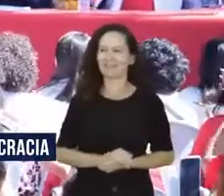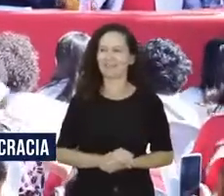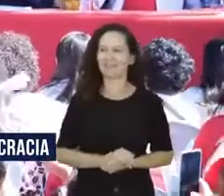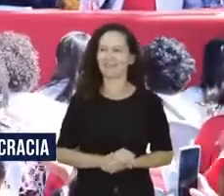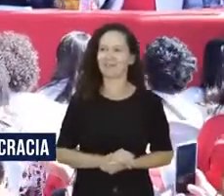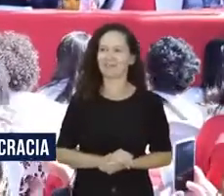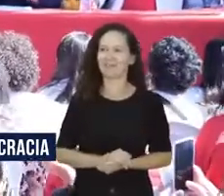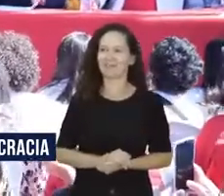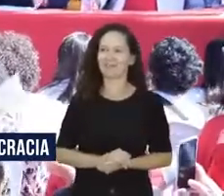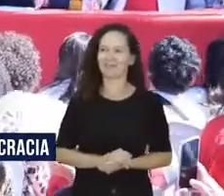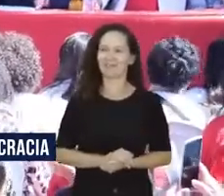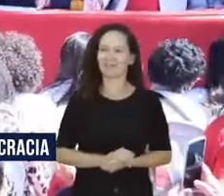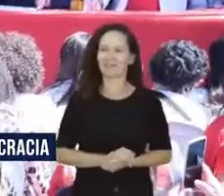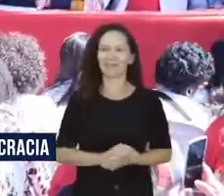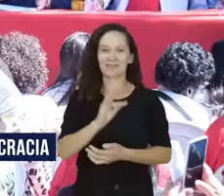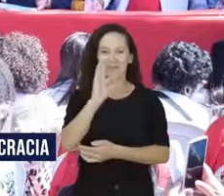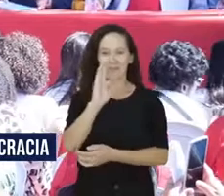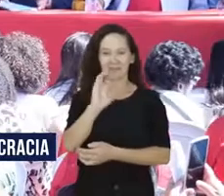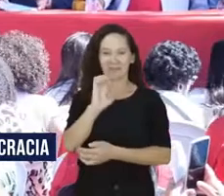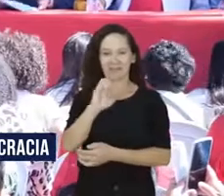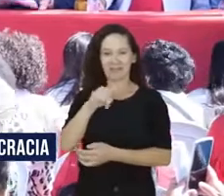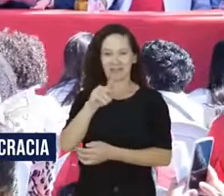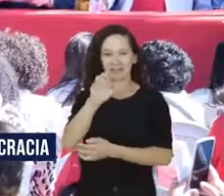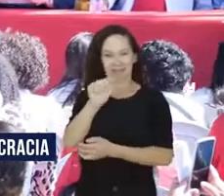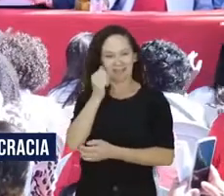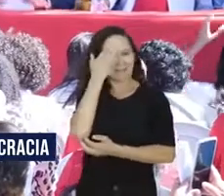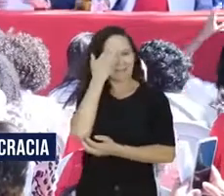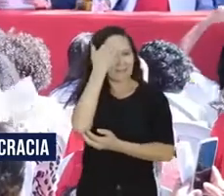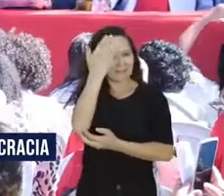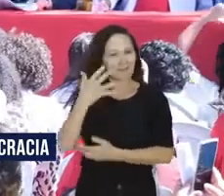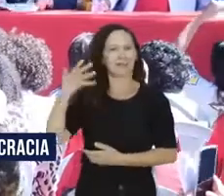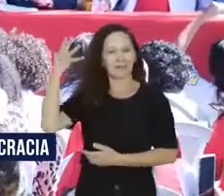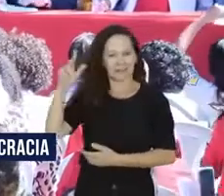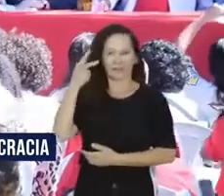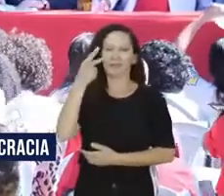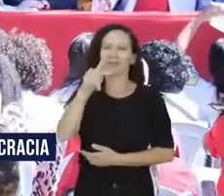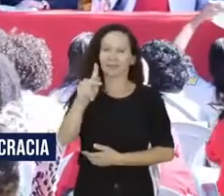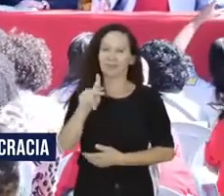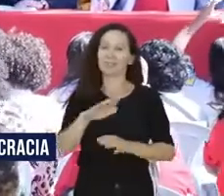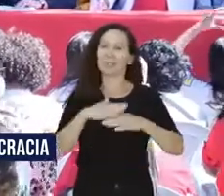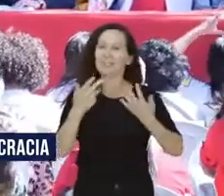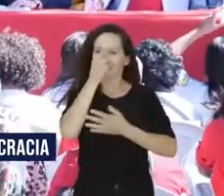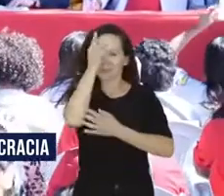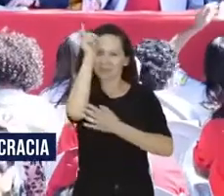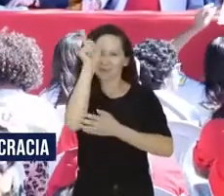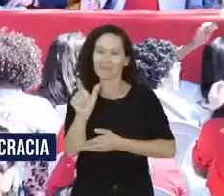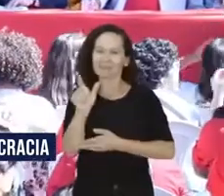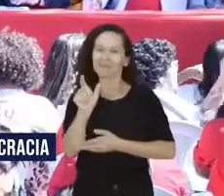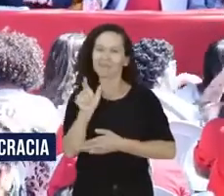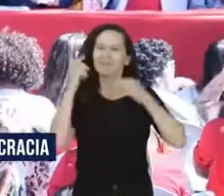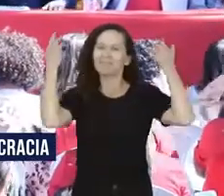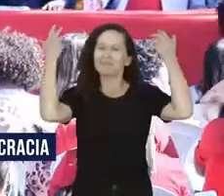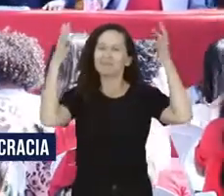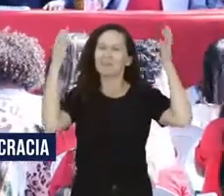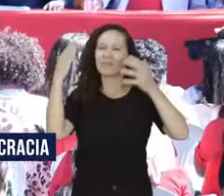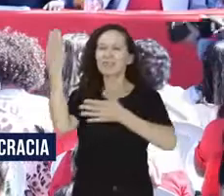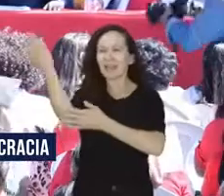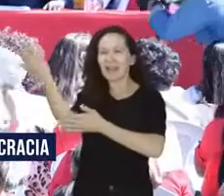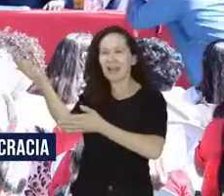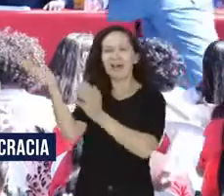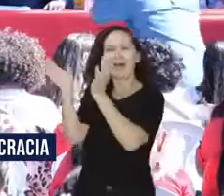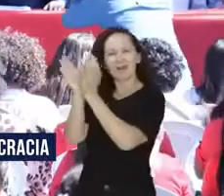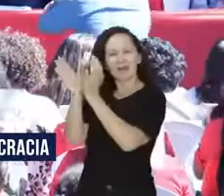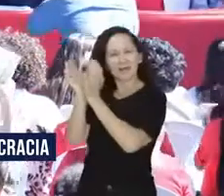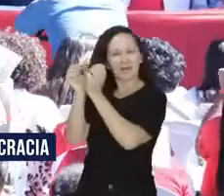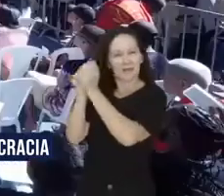Fernanda, muito obrigada pelas suas palavras. Bom, gente, eu queria dar um salve para aquele camarote que tá bem ali. É